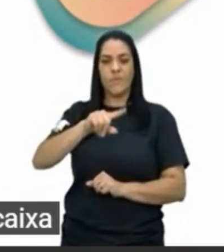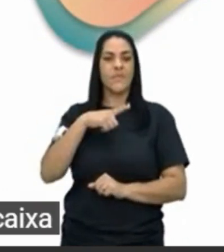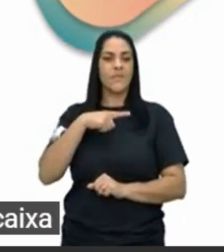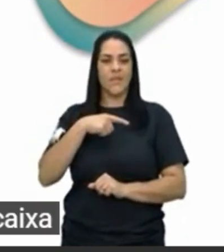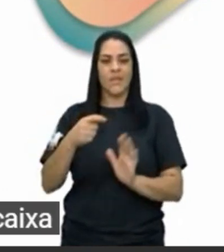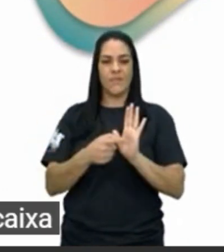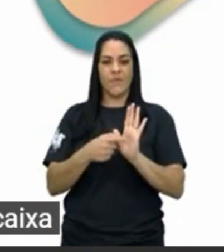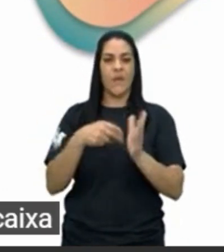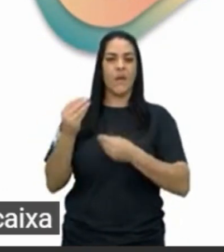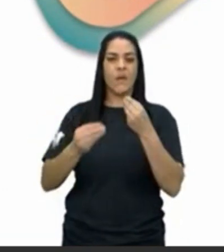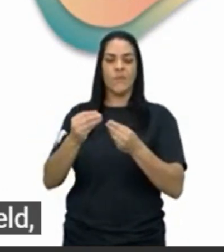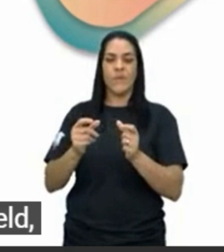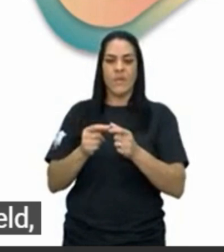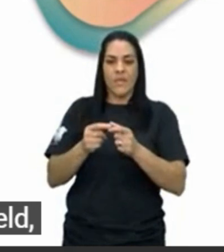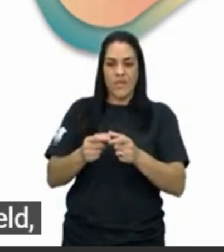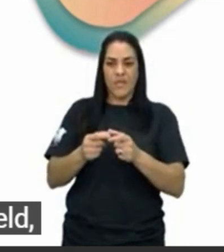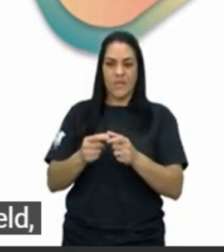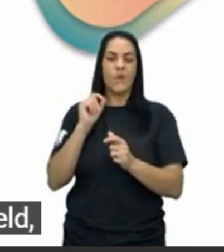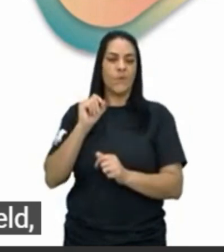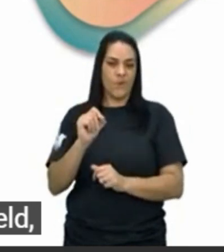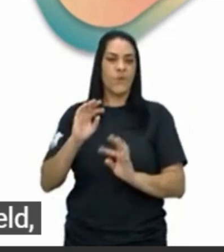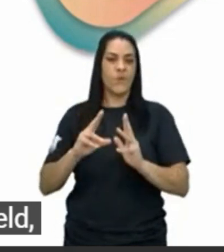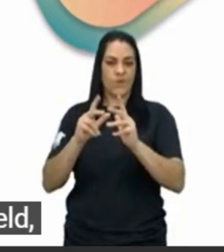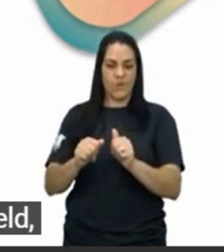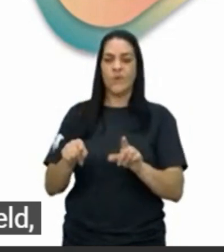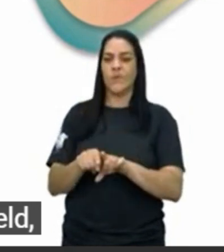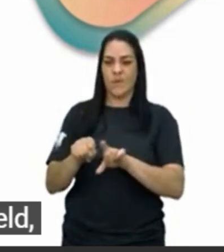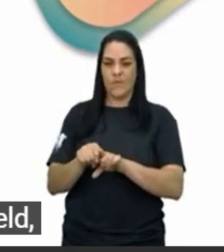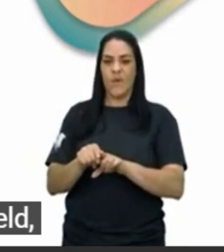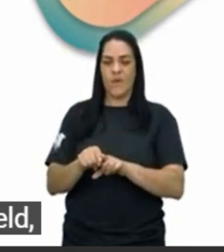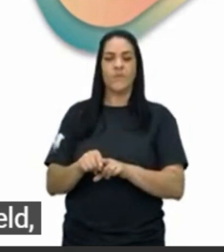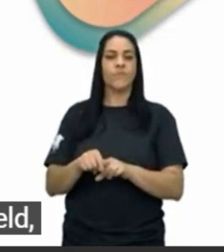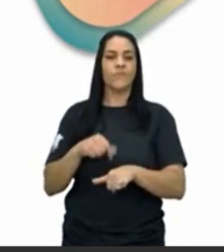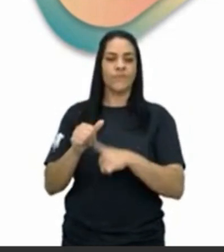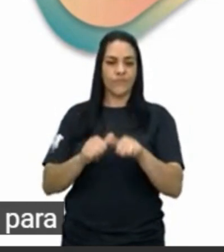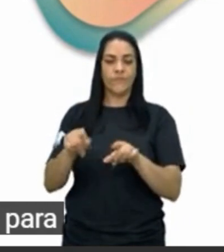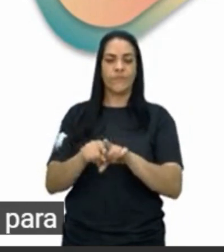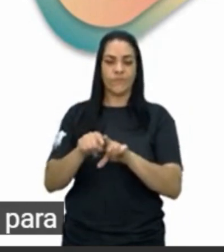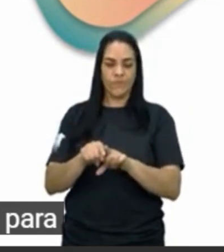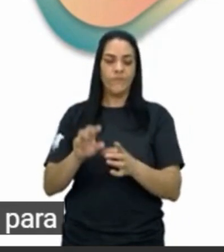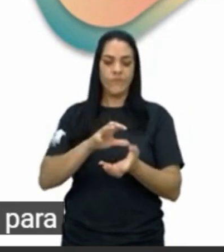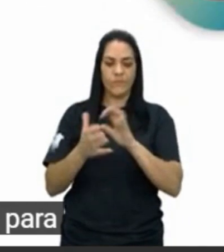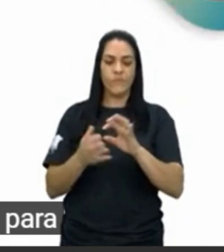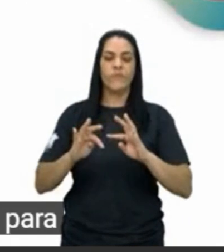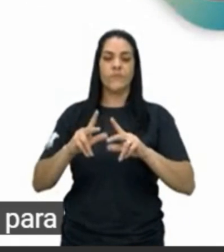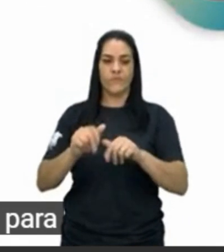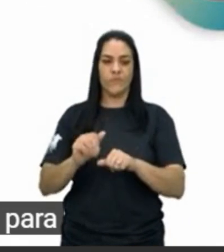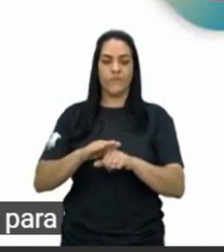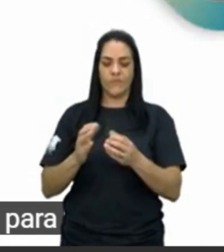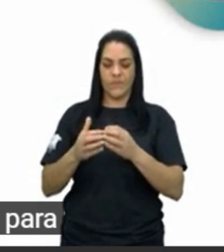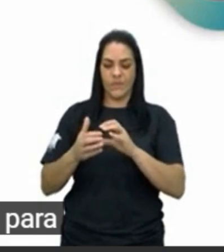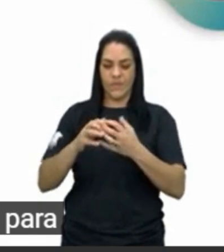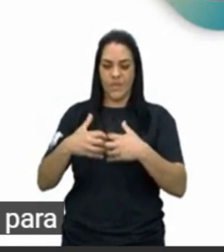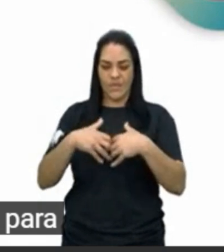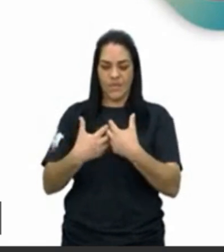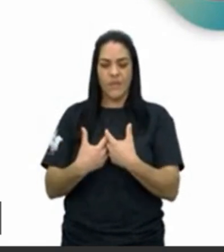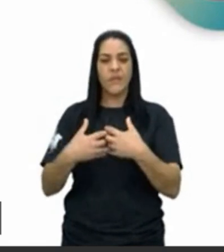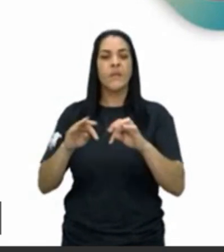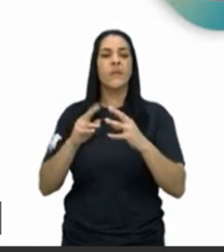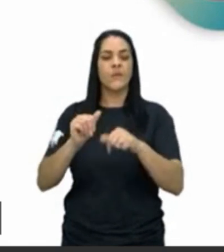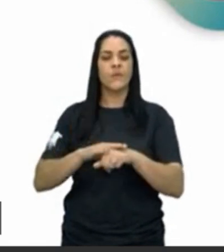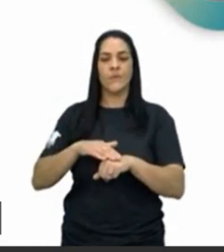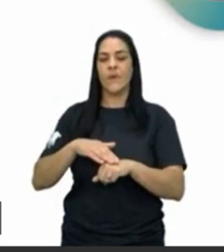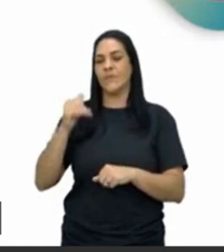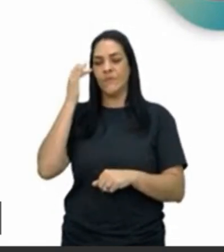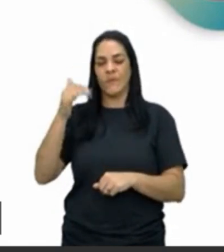na Microbit e quando você encaixa ela na Shield, os pinos que ela se converte lá na Shield, tornando tudo mais fácil de encaixar e tudo mais fácil